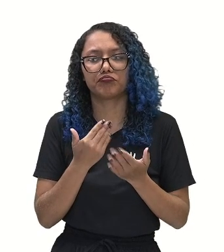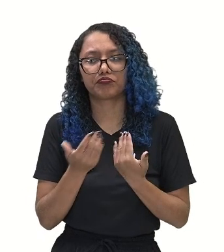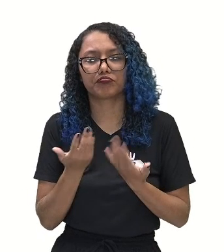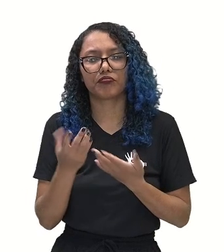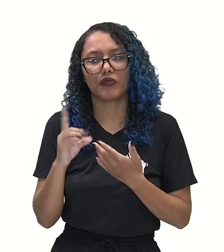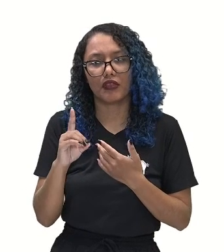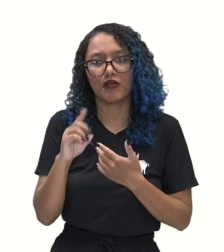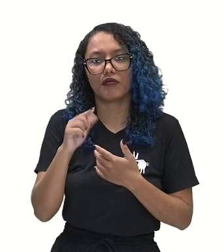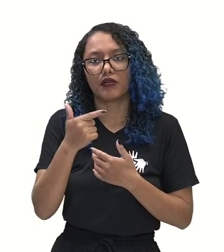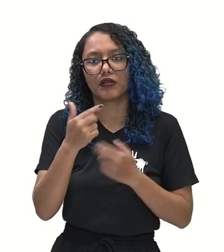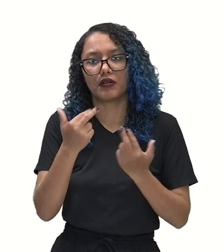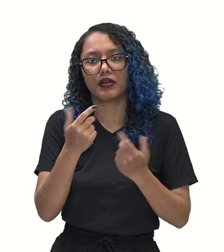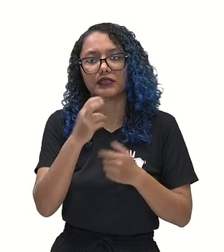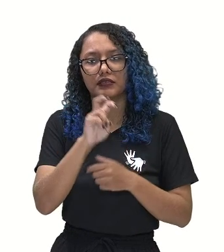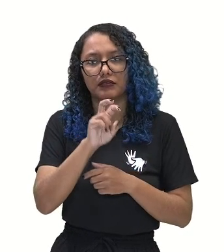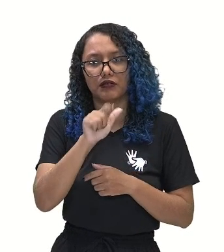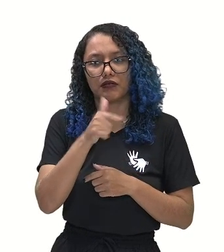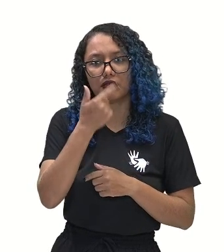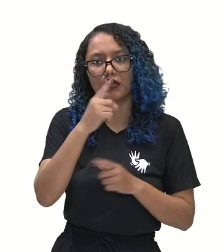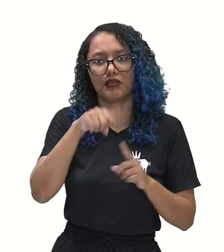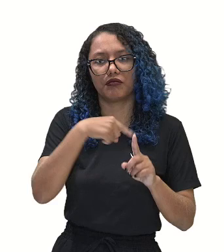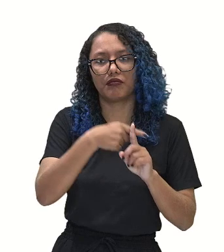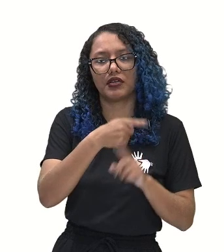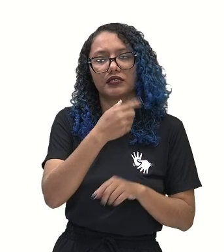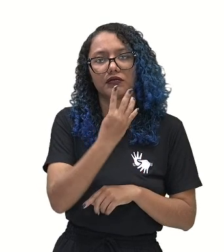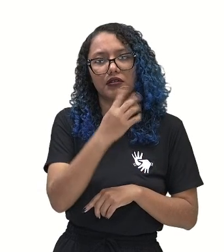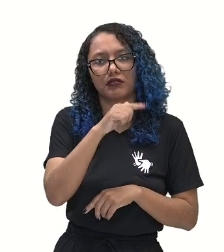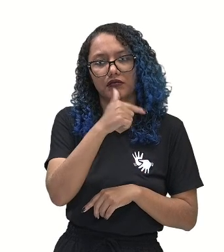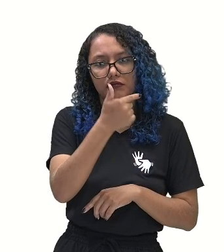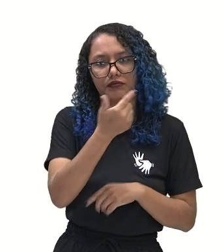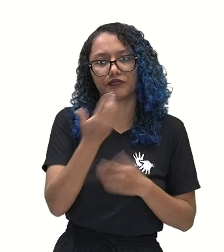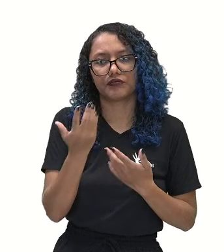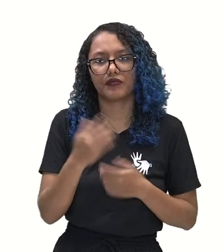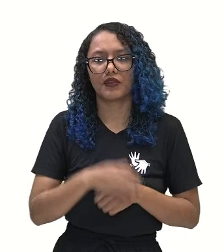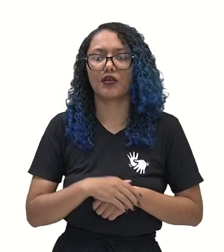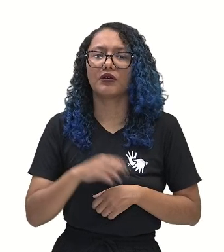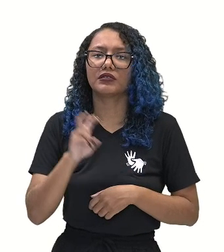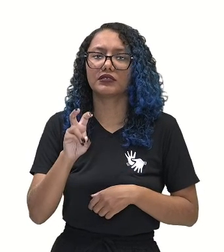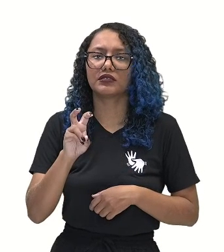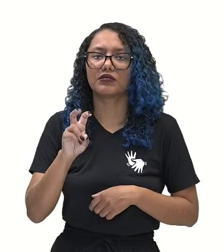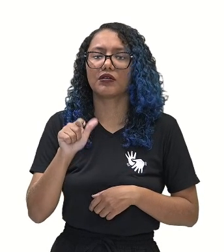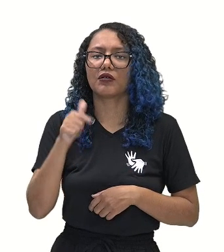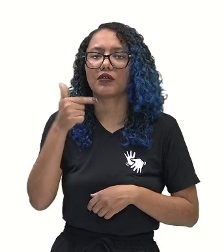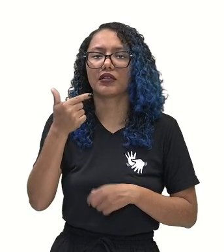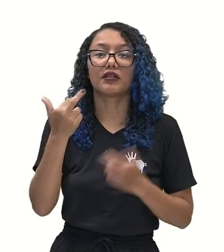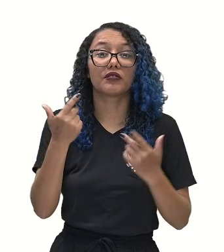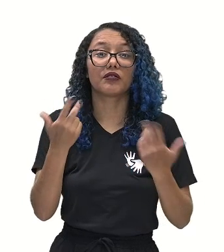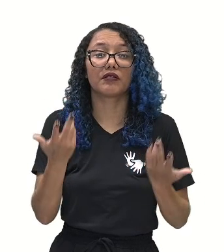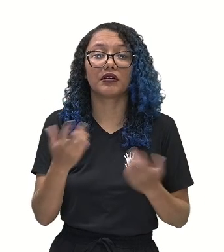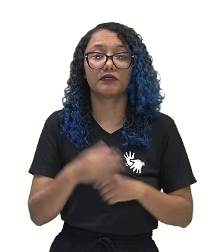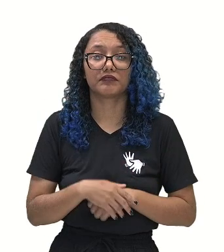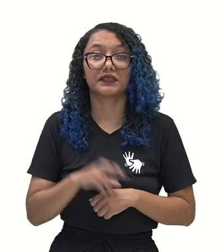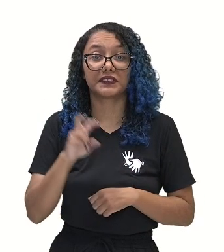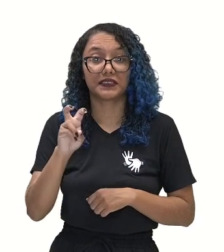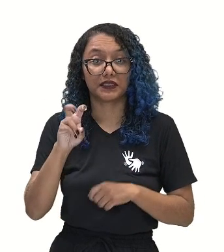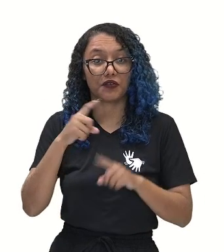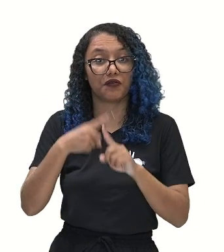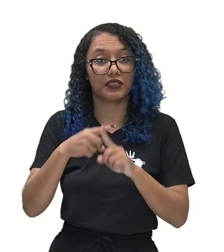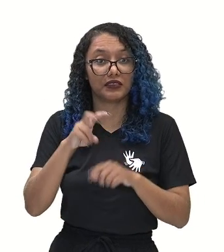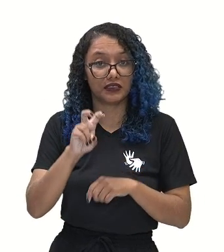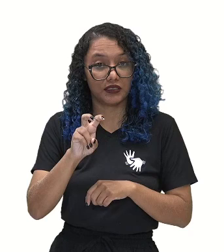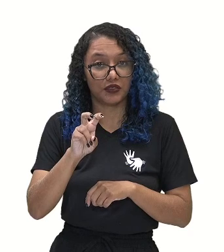Beleza? Continuando aqui, a gente tem que 5 ao quadrado é a mesma coisa do que 5 vezes